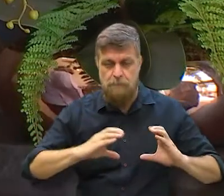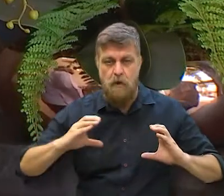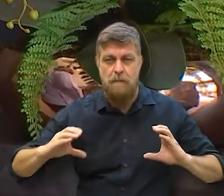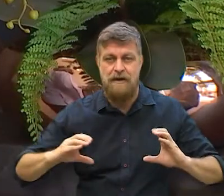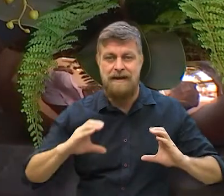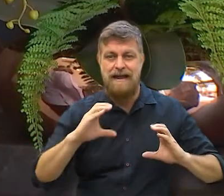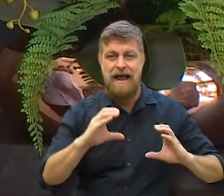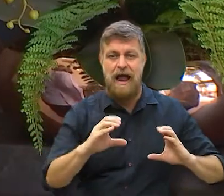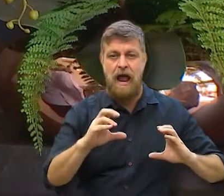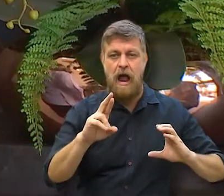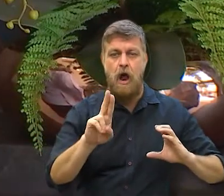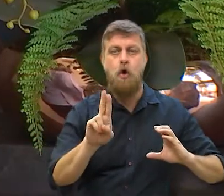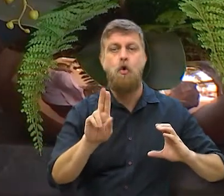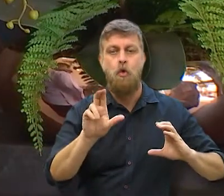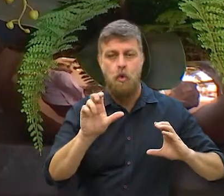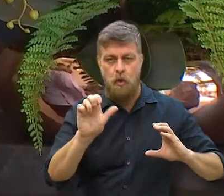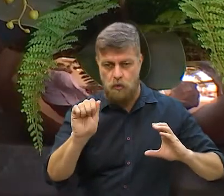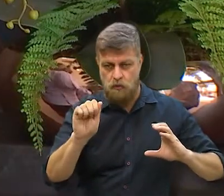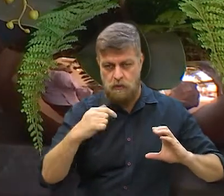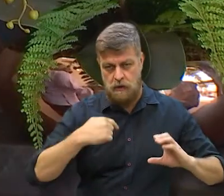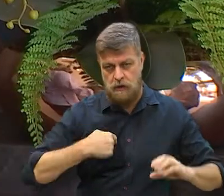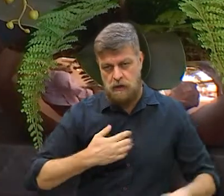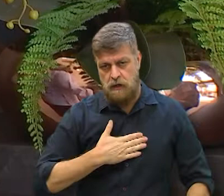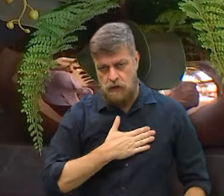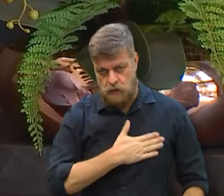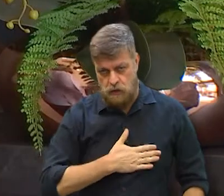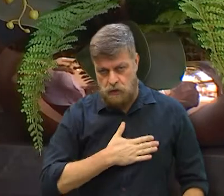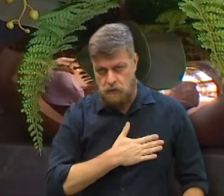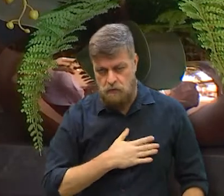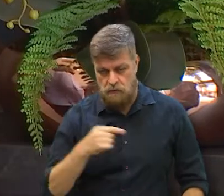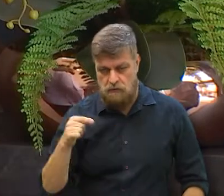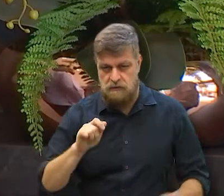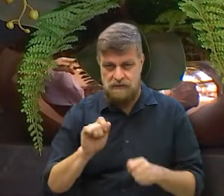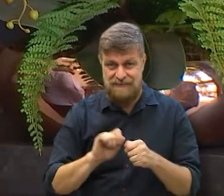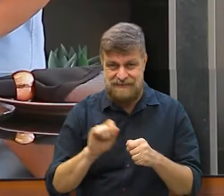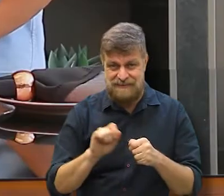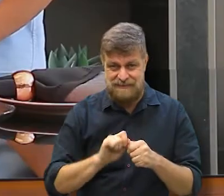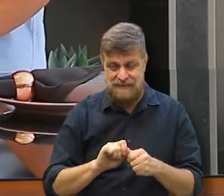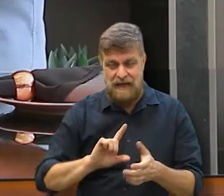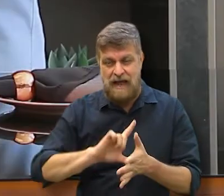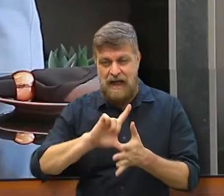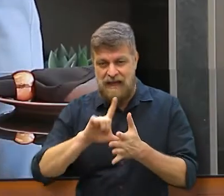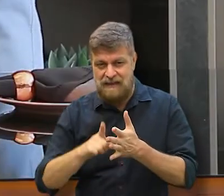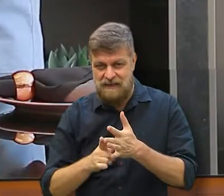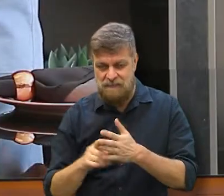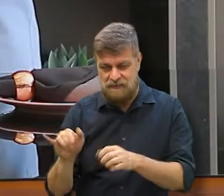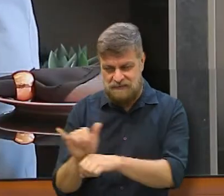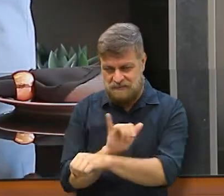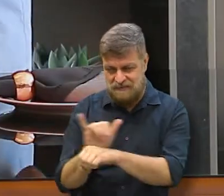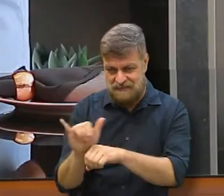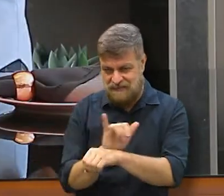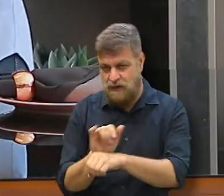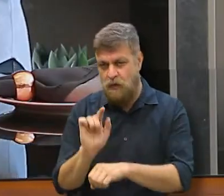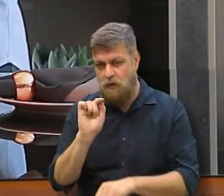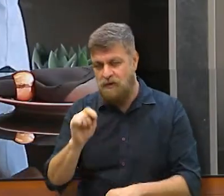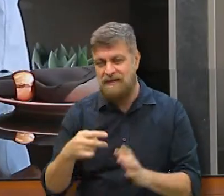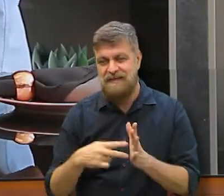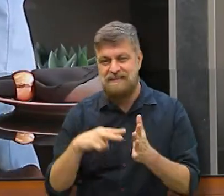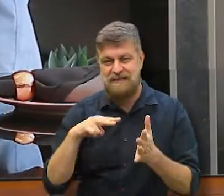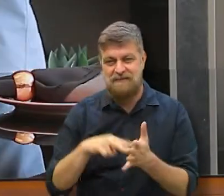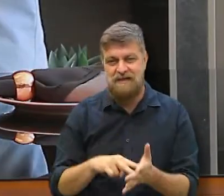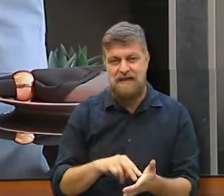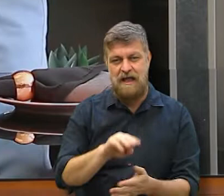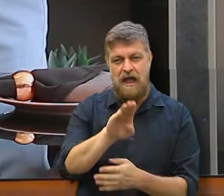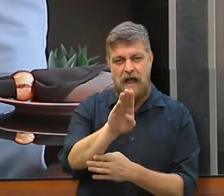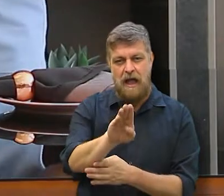crua mesmo, né? Eu gosto de fazer o branqueamento. Tá, que daqui a pouquinho a gente vai explicar para